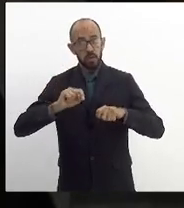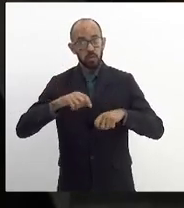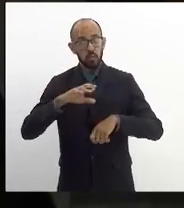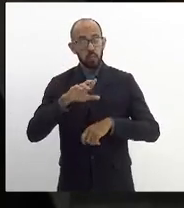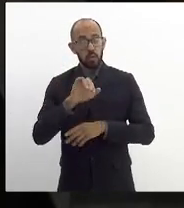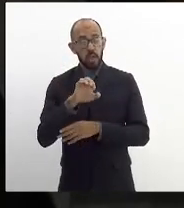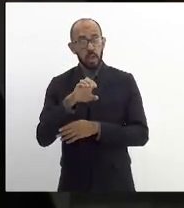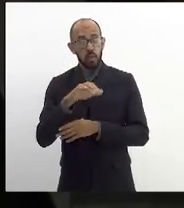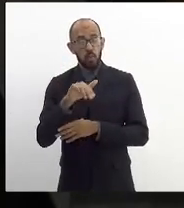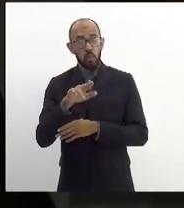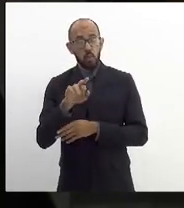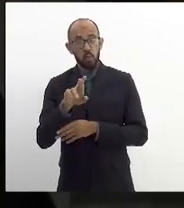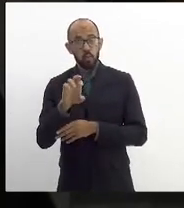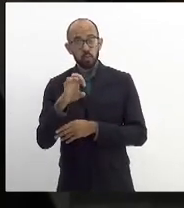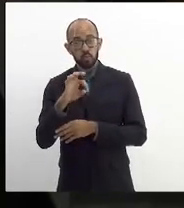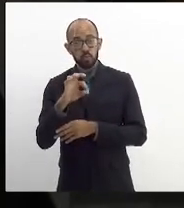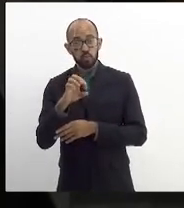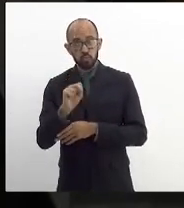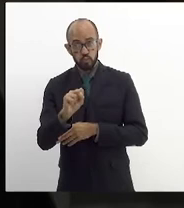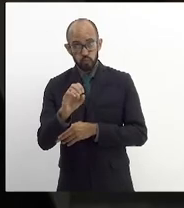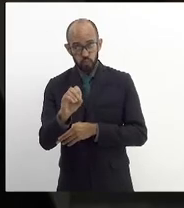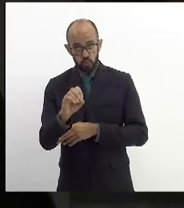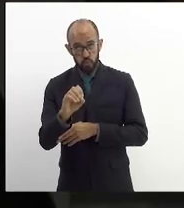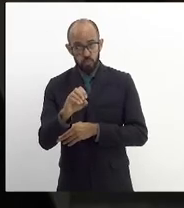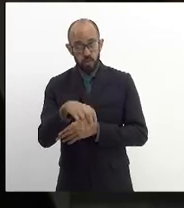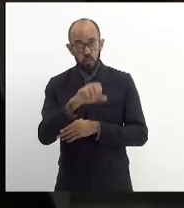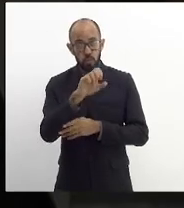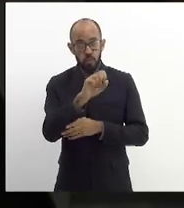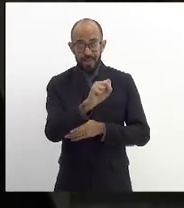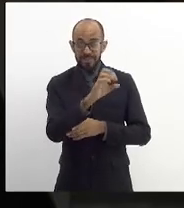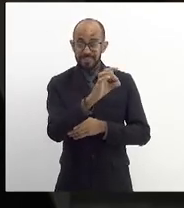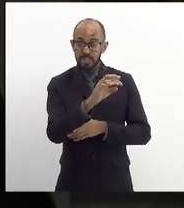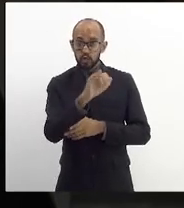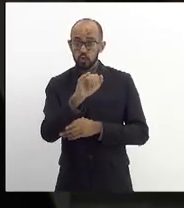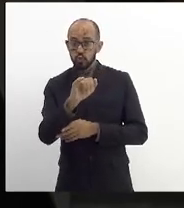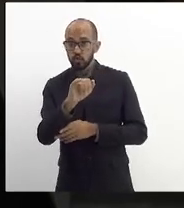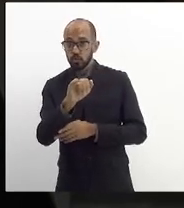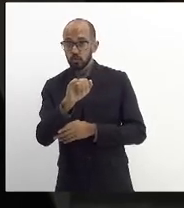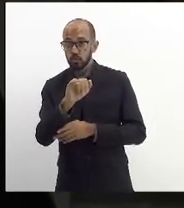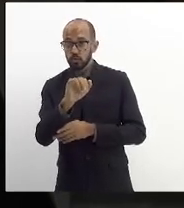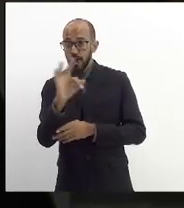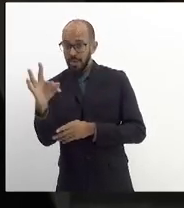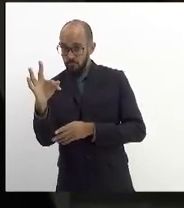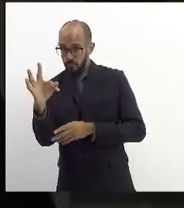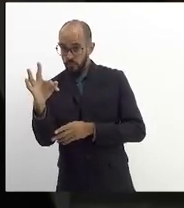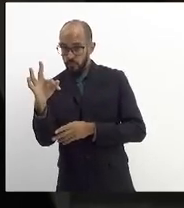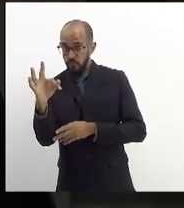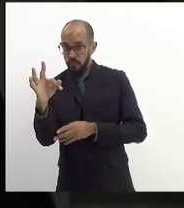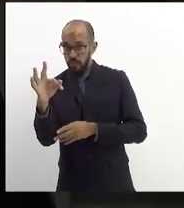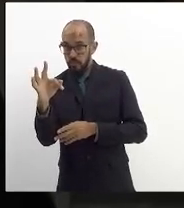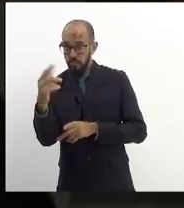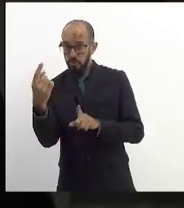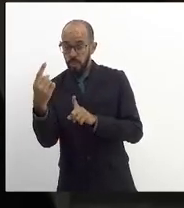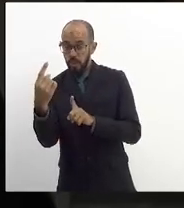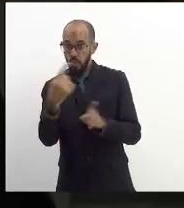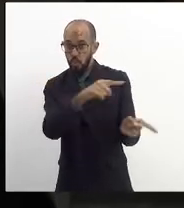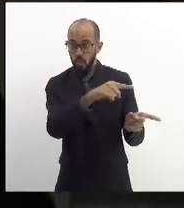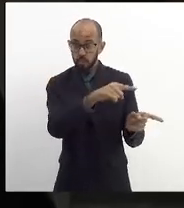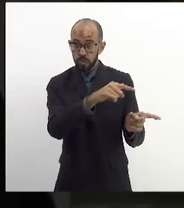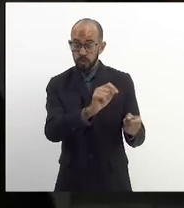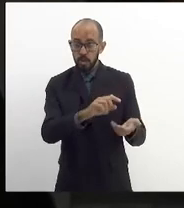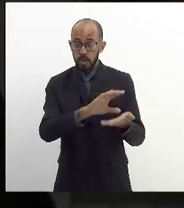recurso ao Supremo Tribunal Federal por tá contrariando o princípio